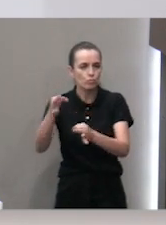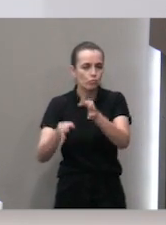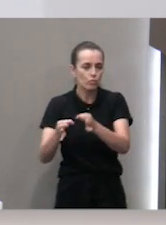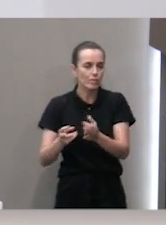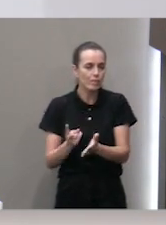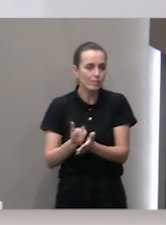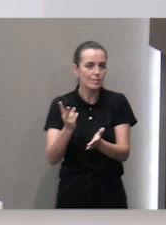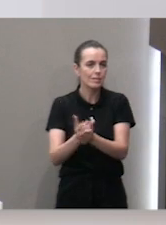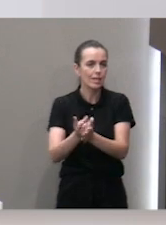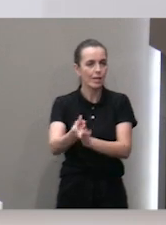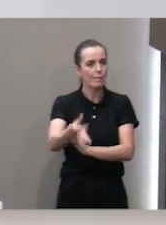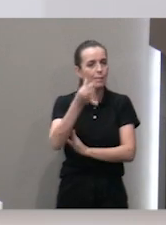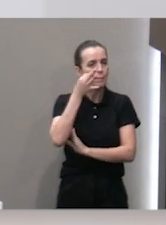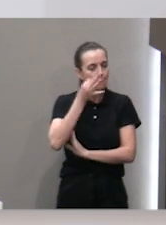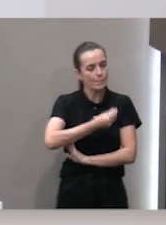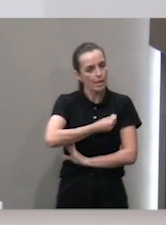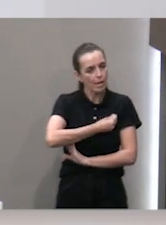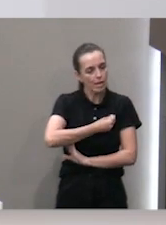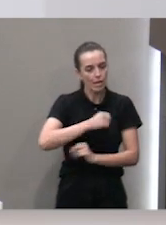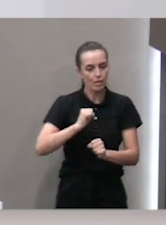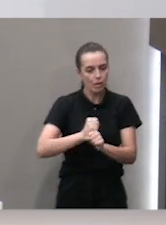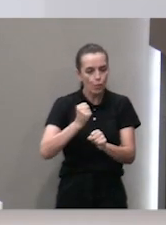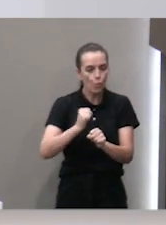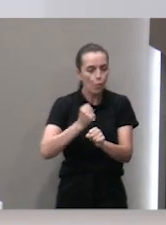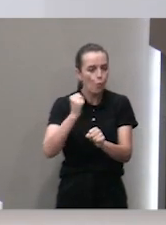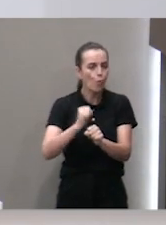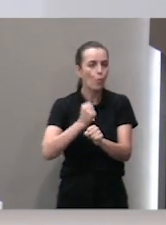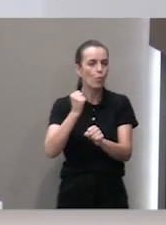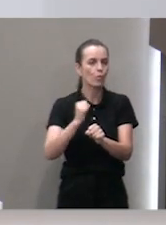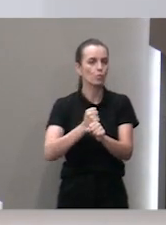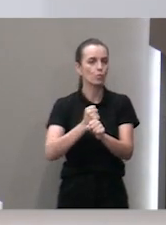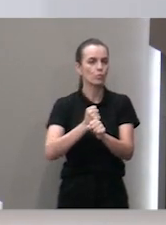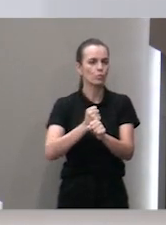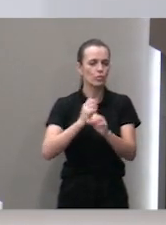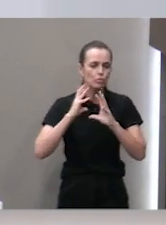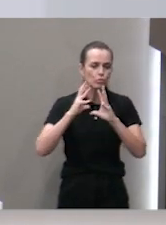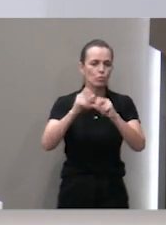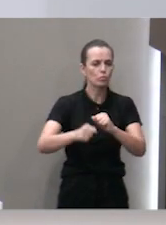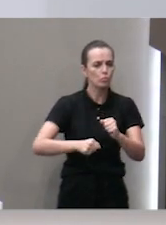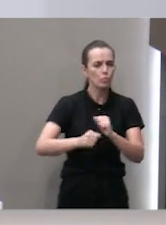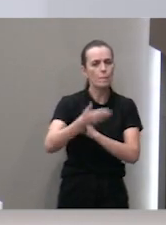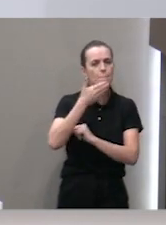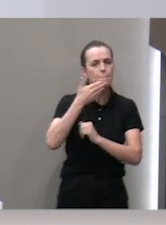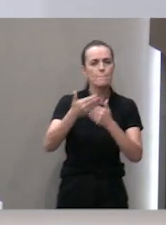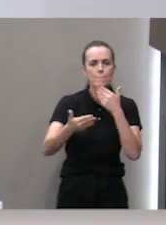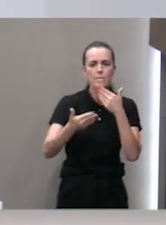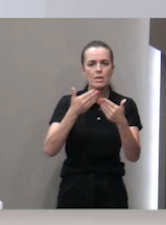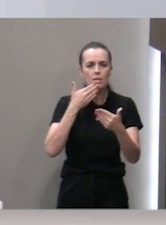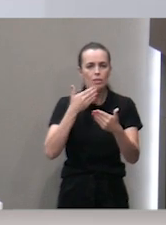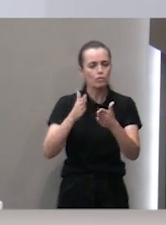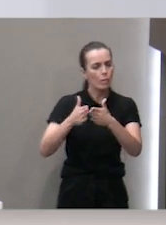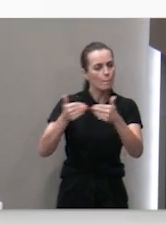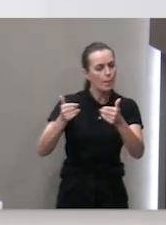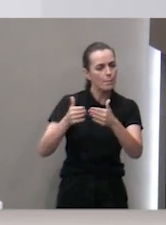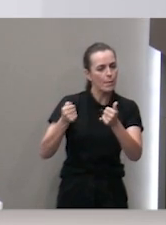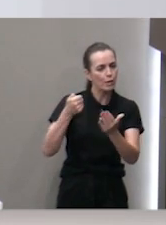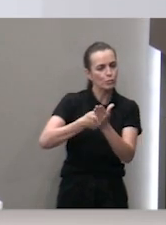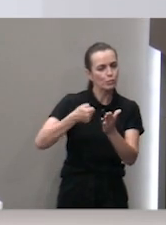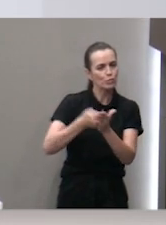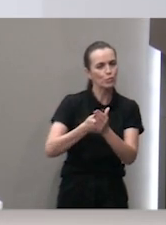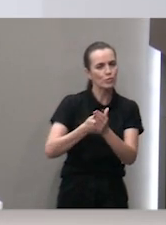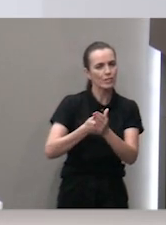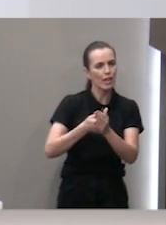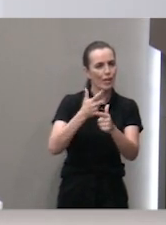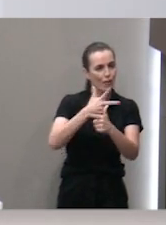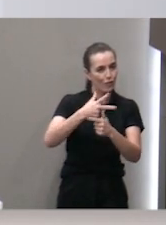teve presente na construção das nossas reivindicações, das nossas lutas e das nossas vitórias.